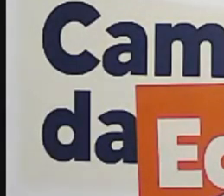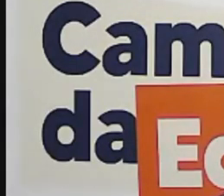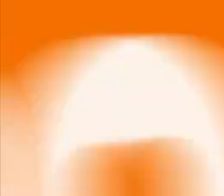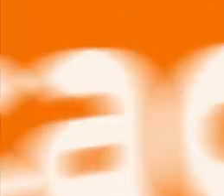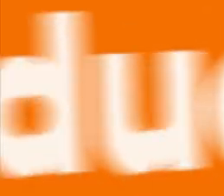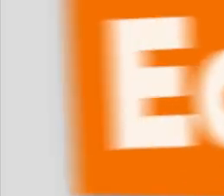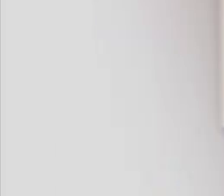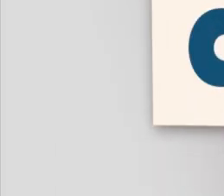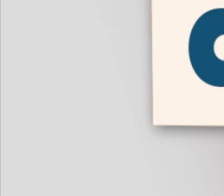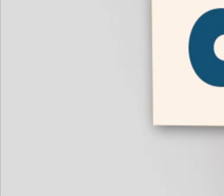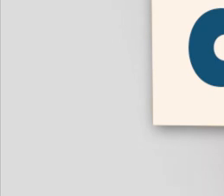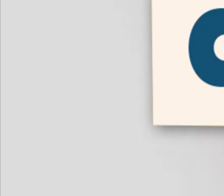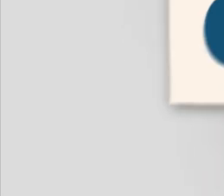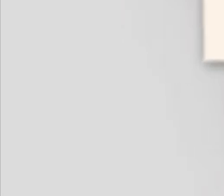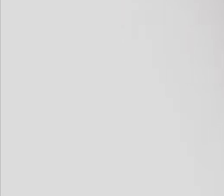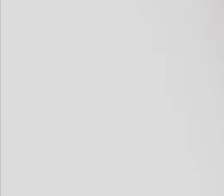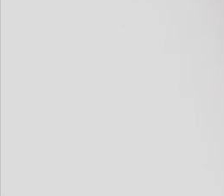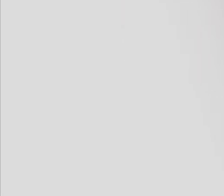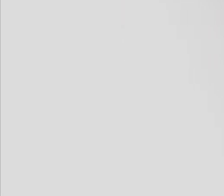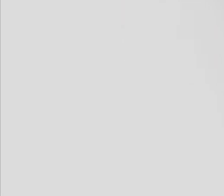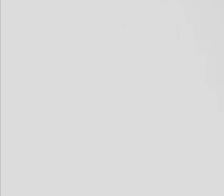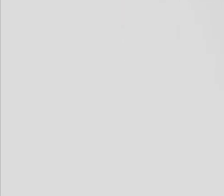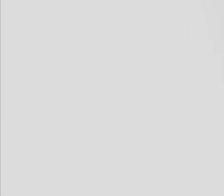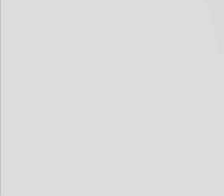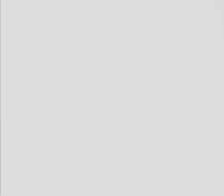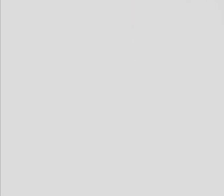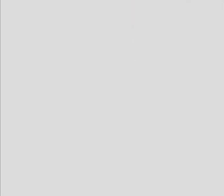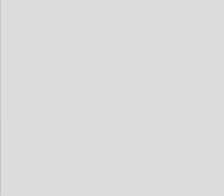vai lá